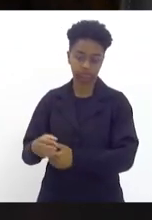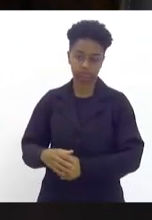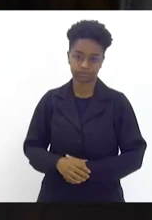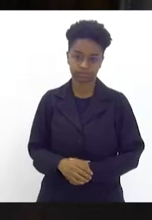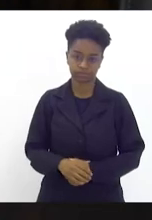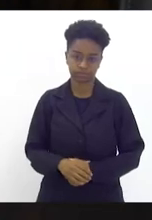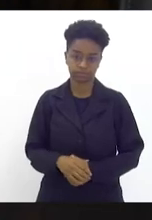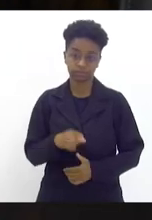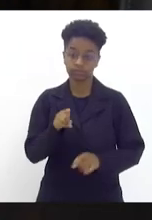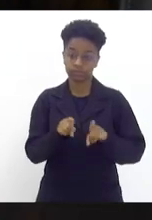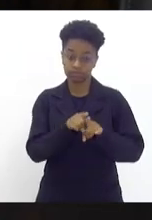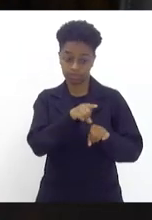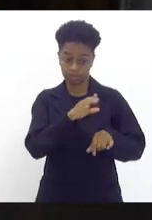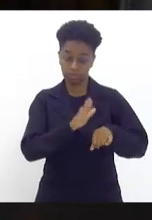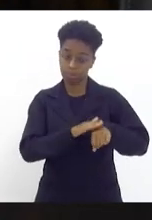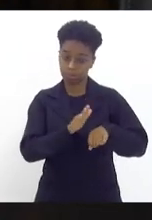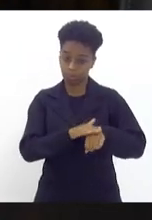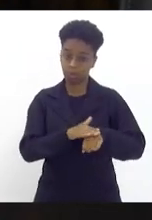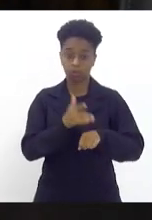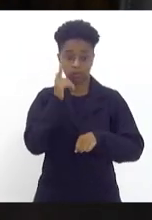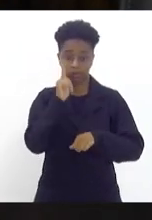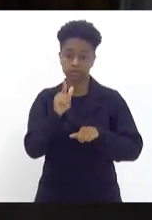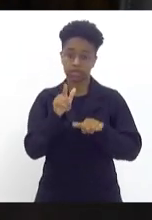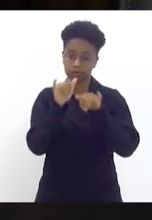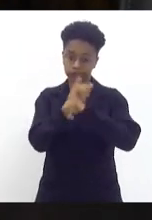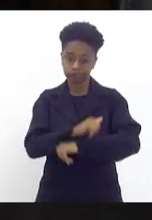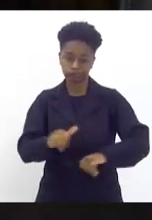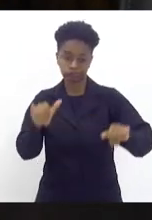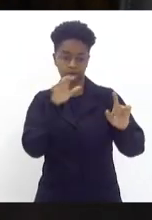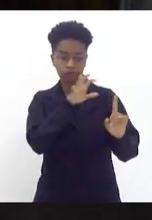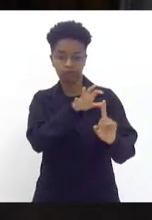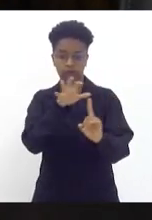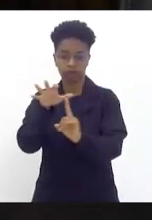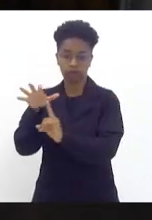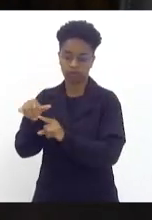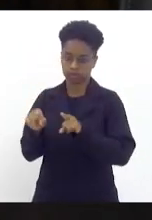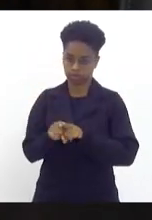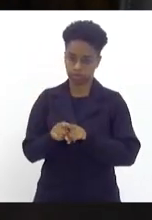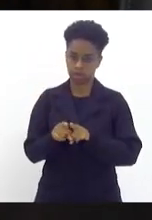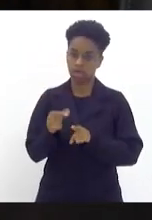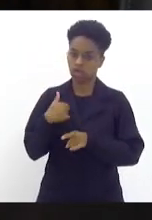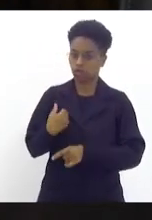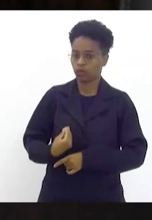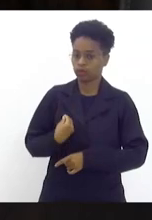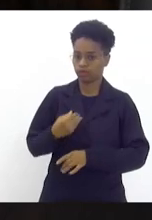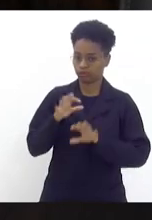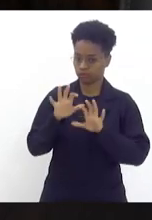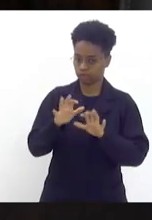E ele mesmo vai ser o motor dessa transformação. Né? Eu vivo isso. Né?